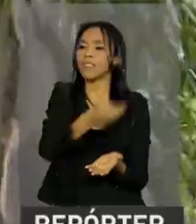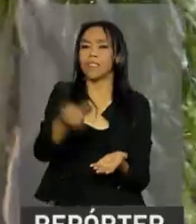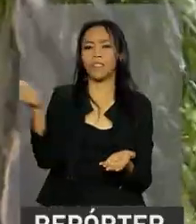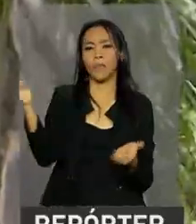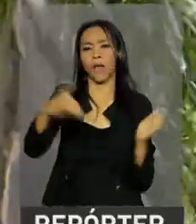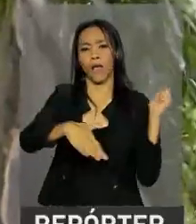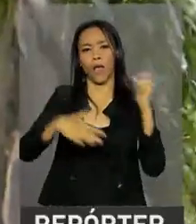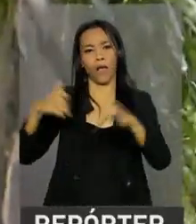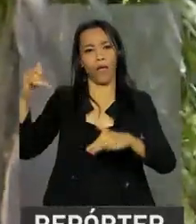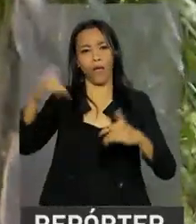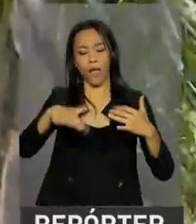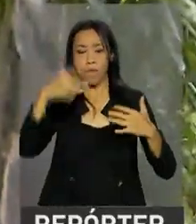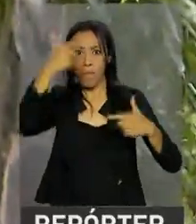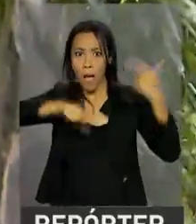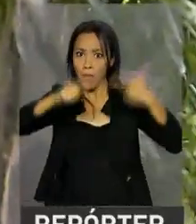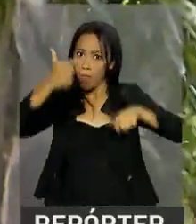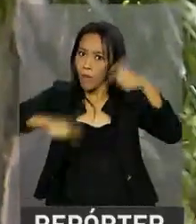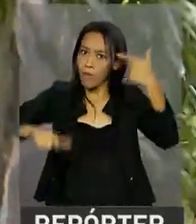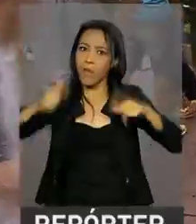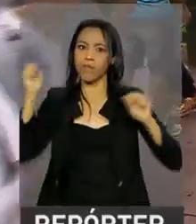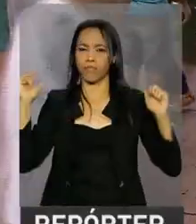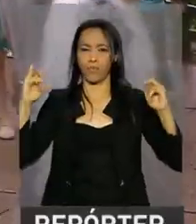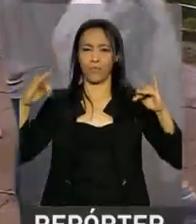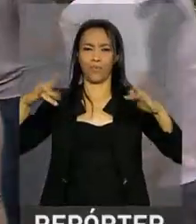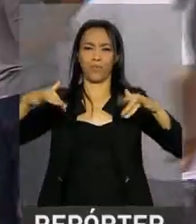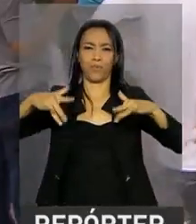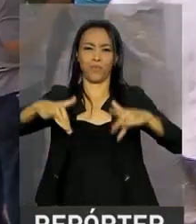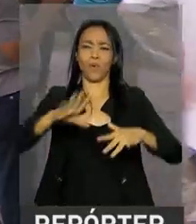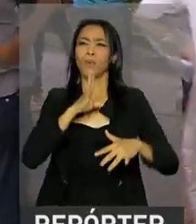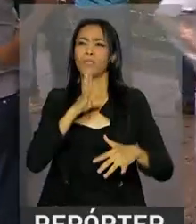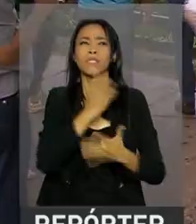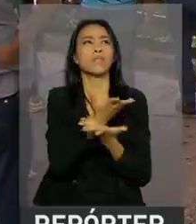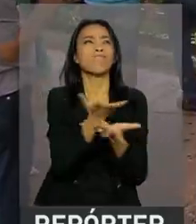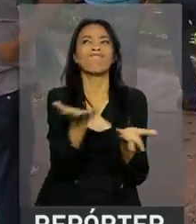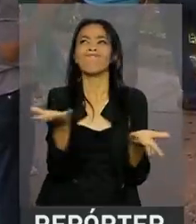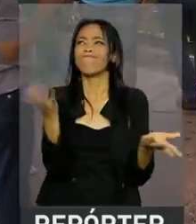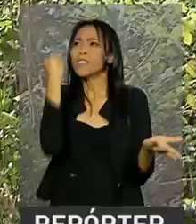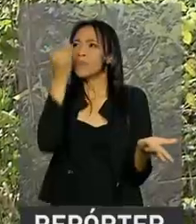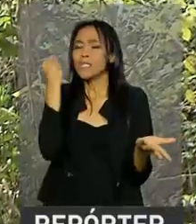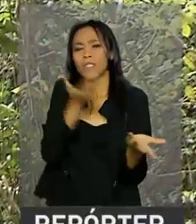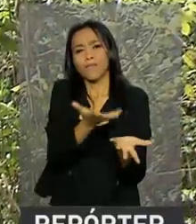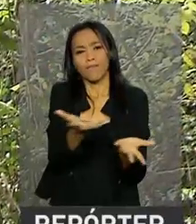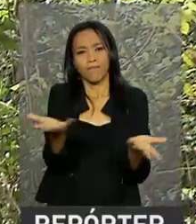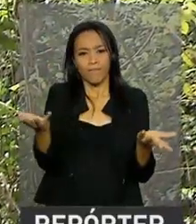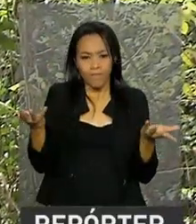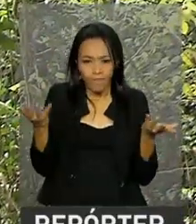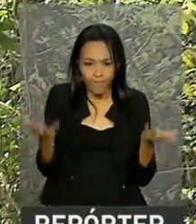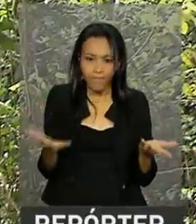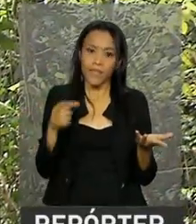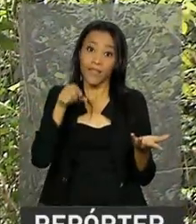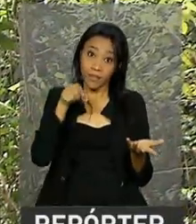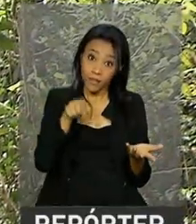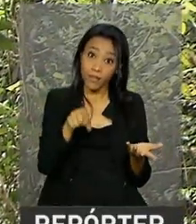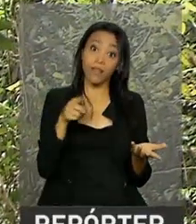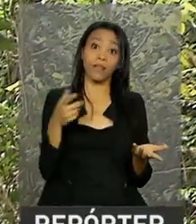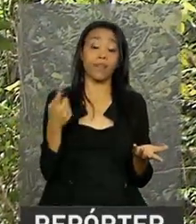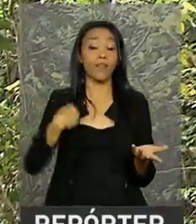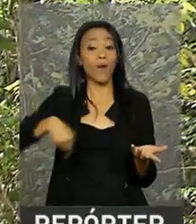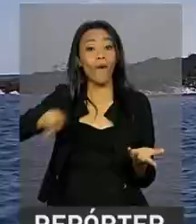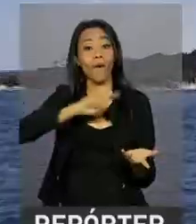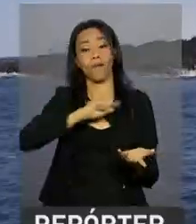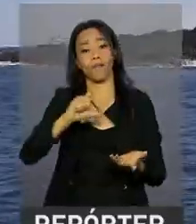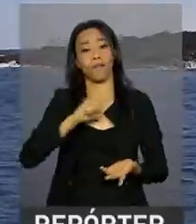nessas áreas atraindo mais pessoas a visitar essas áreas ter boas experiências e e que dessa maneira a gente